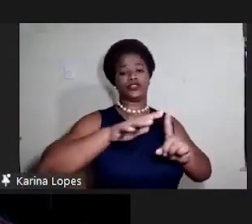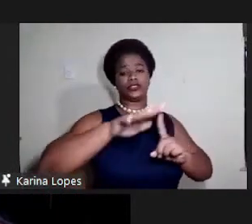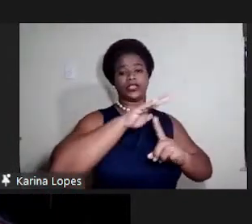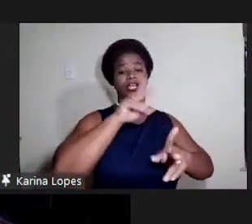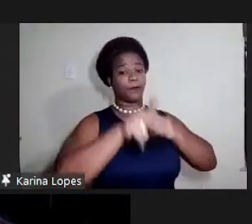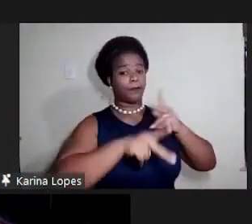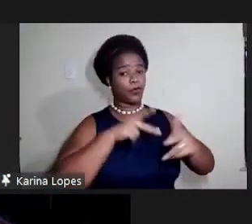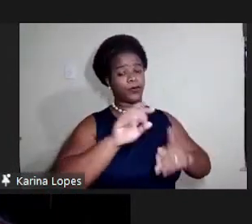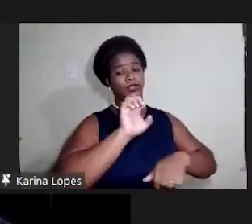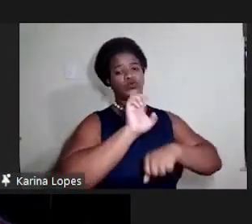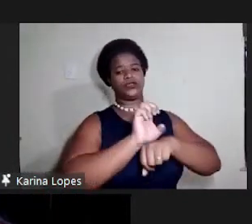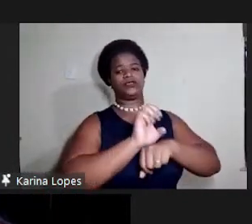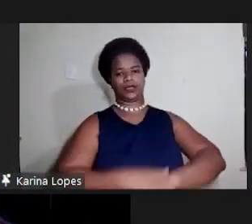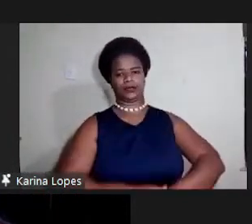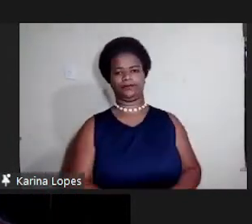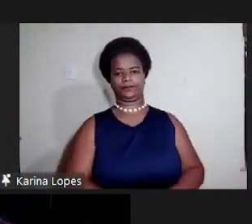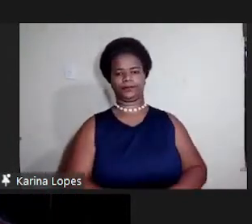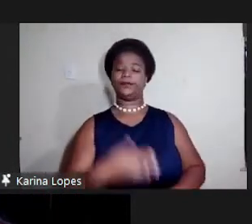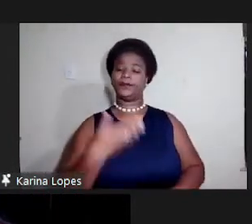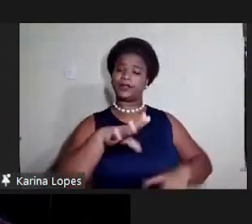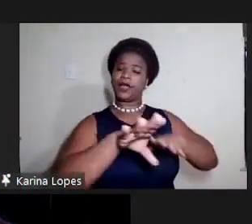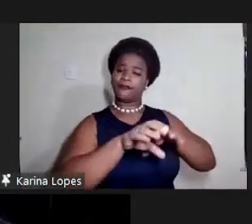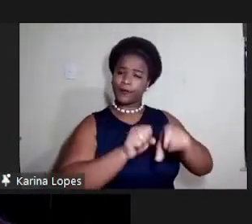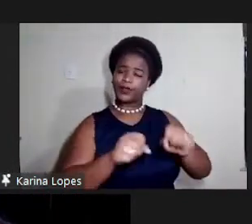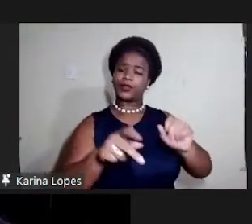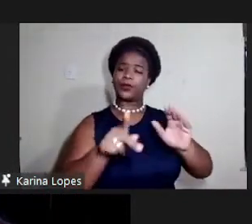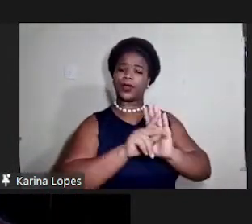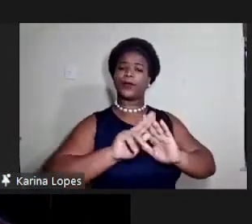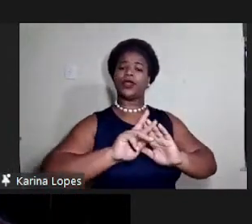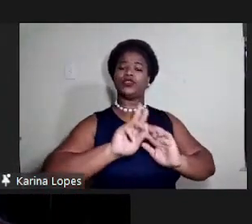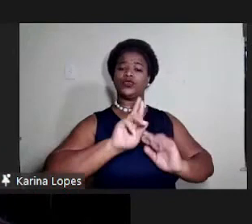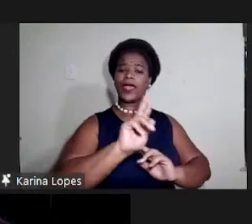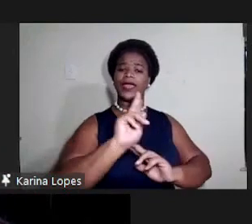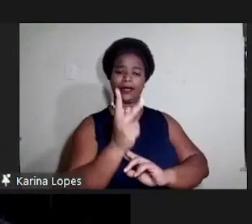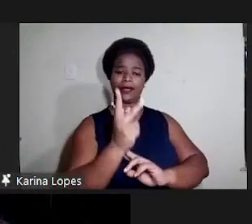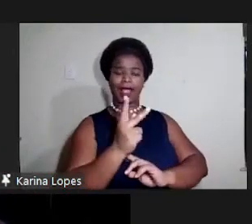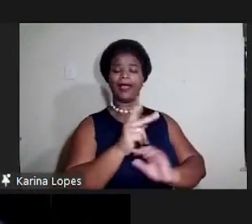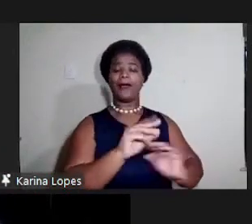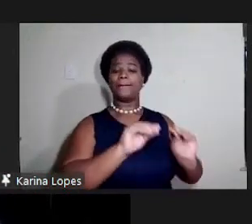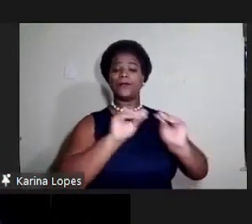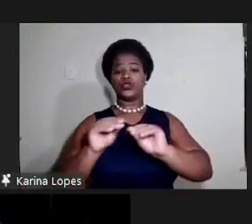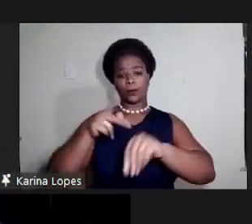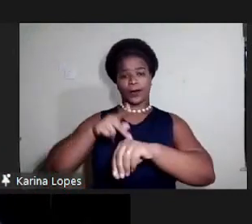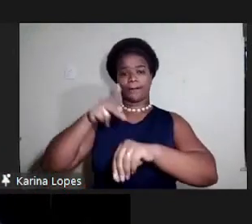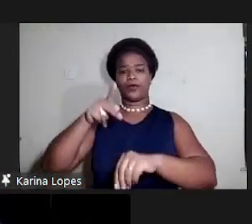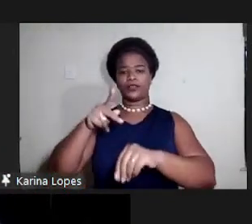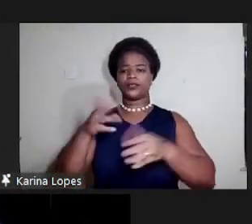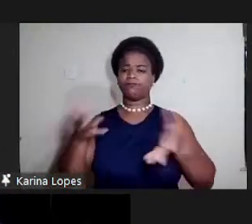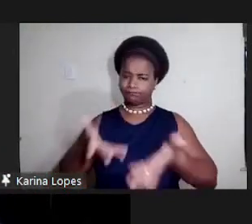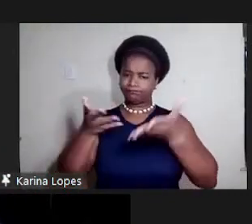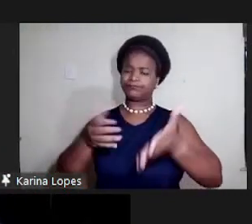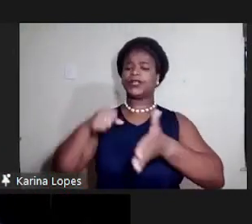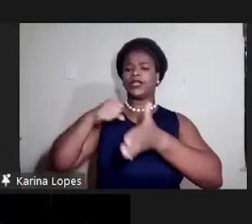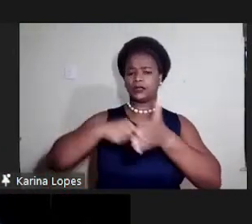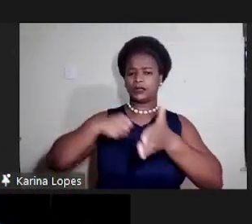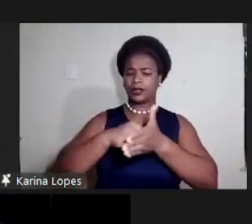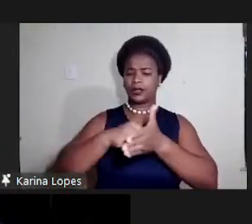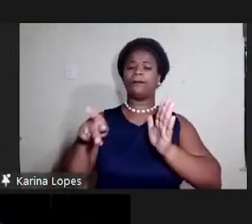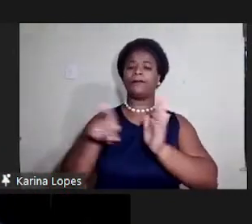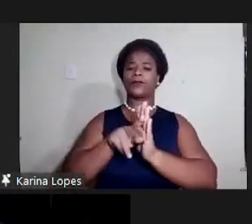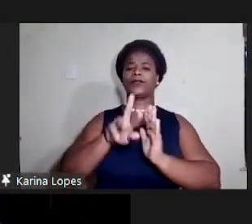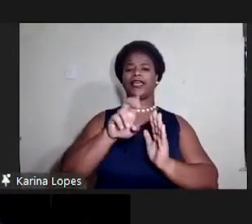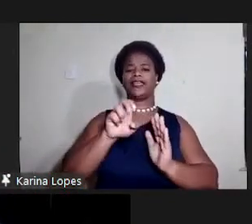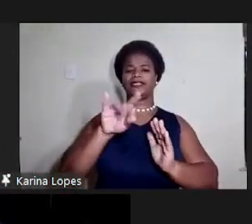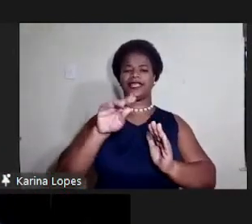formadora de recursos humanos naturalmente migrou para a pós-graduação. Incentivadora e militante da residência multiprofissional em saúde da